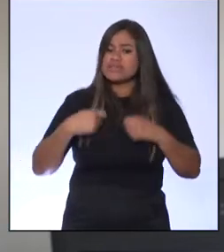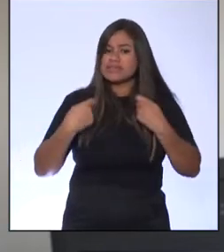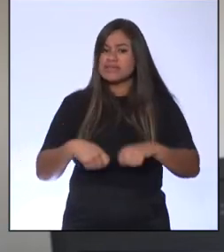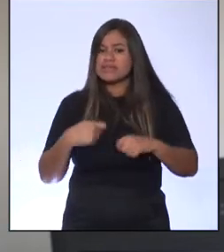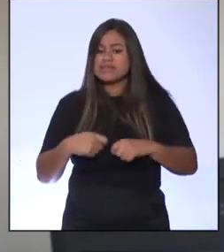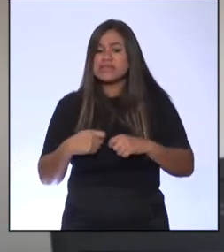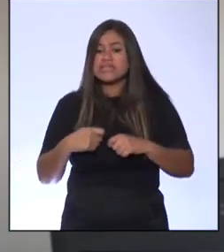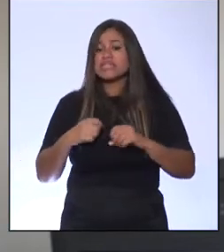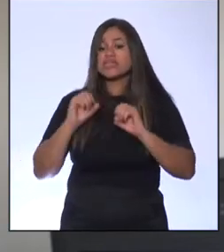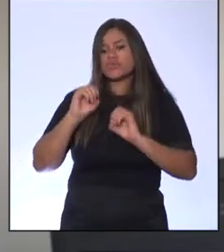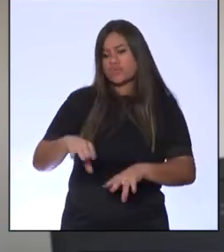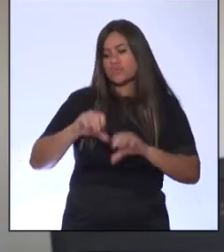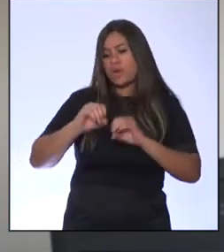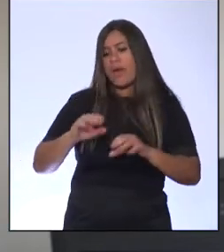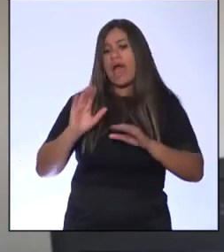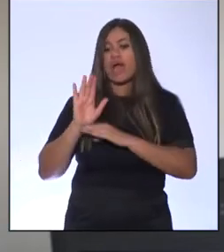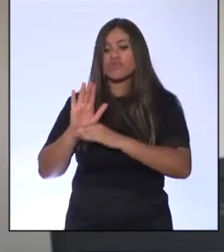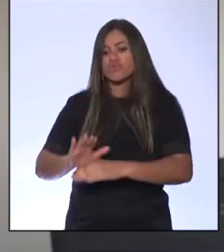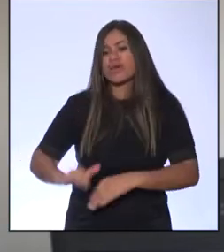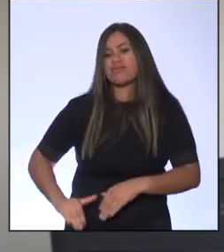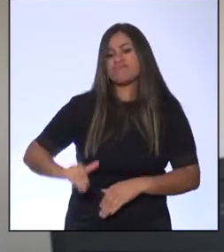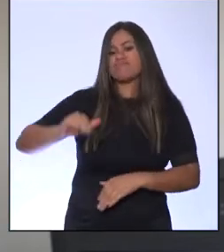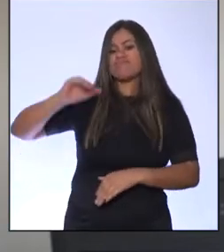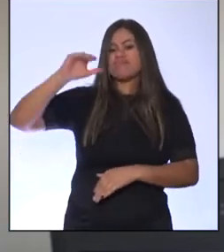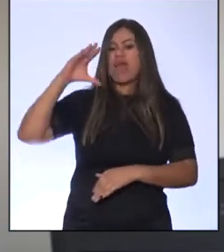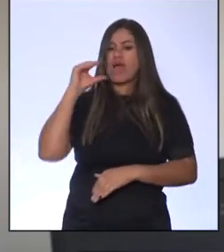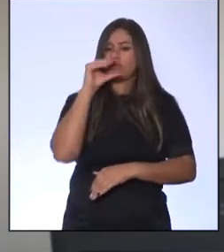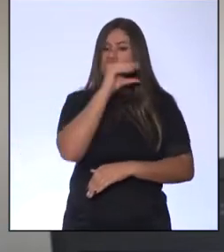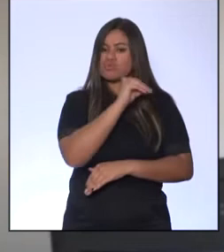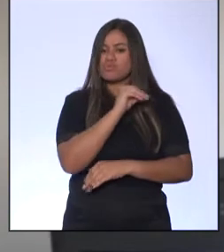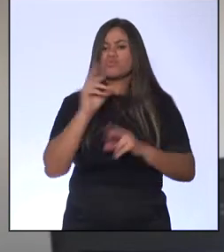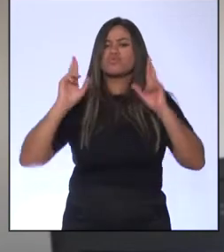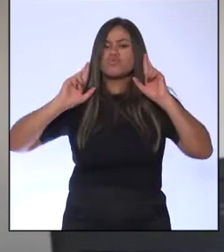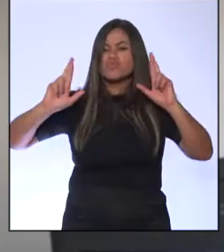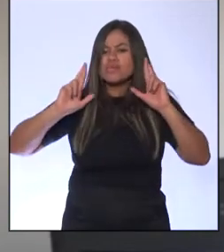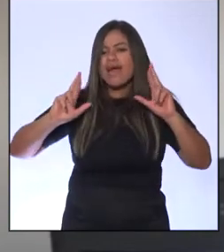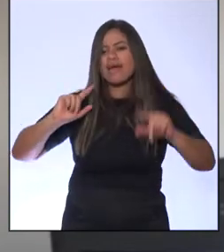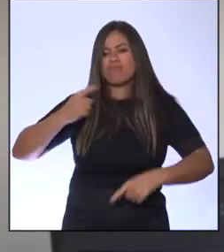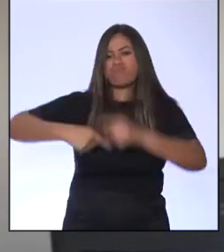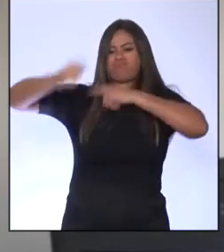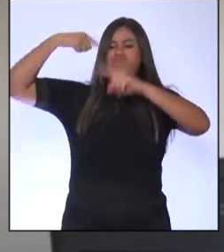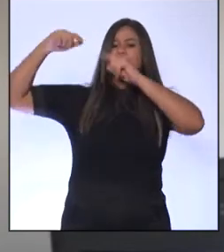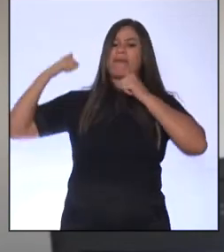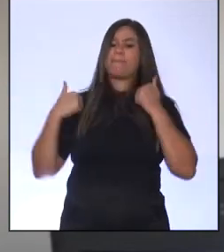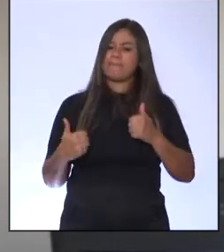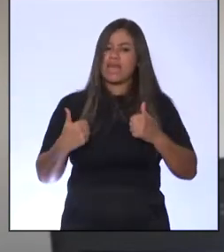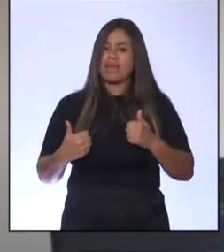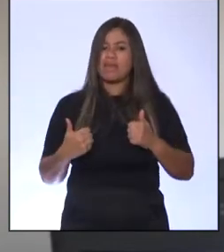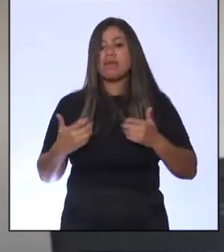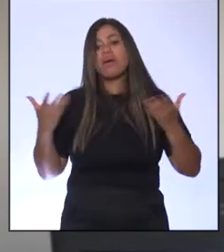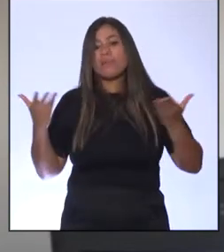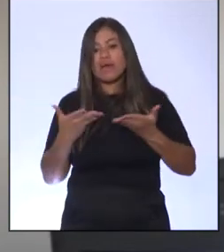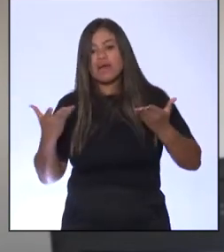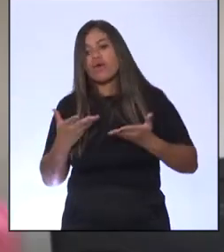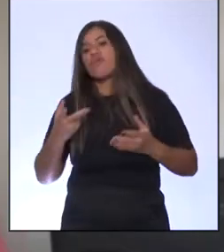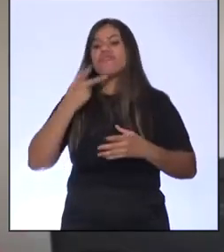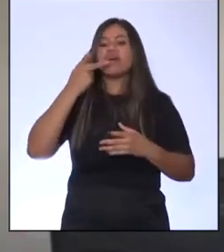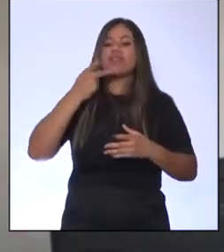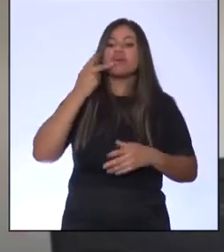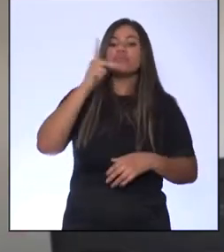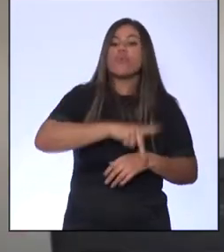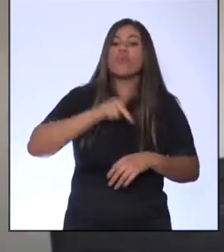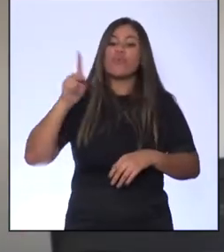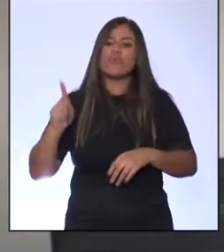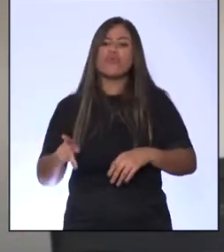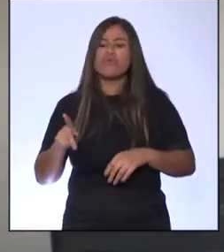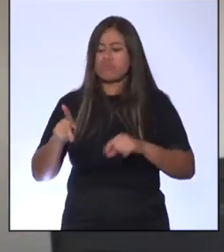serem adultos de sucesso na vida, para saber o novo. Mas agora a gente está falando de professor. E